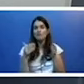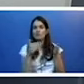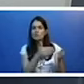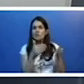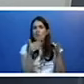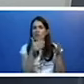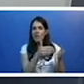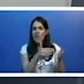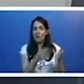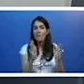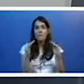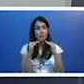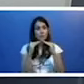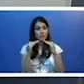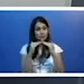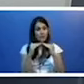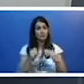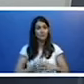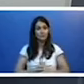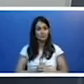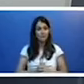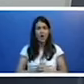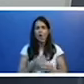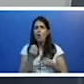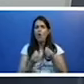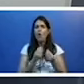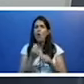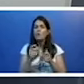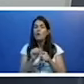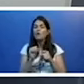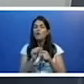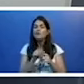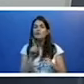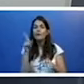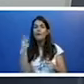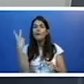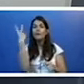diretamente proporcionais. Como que eu resolvo grandezas